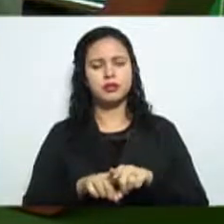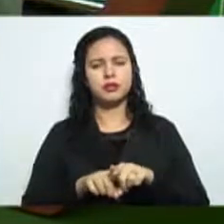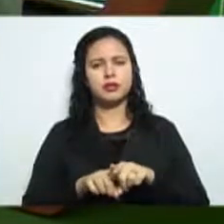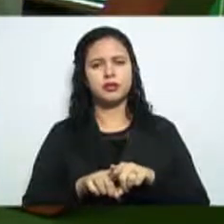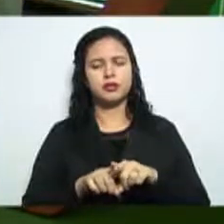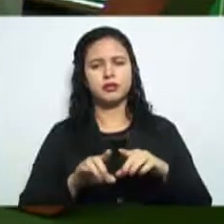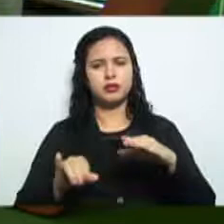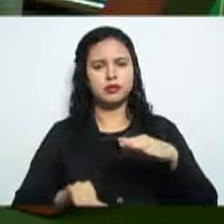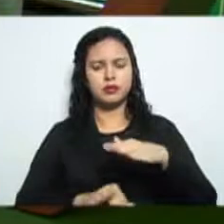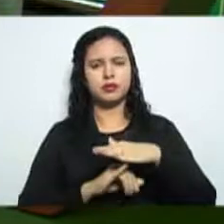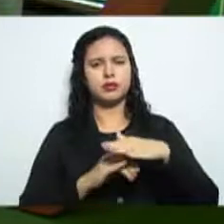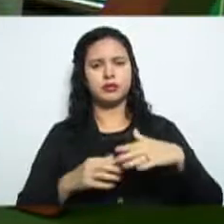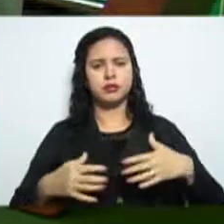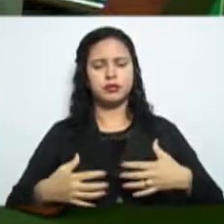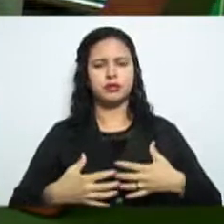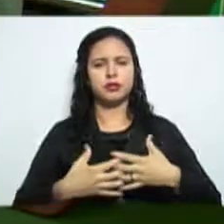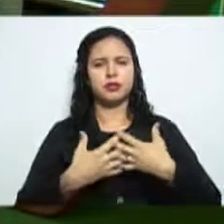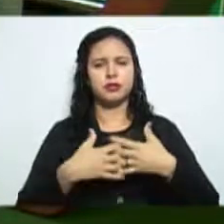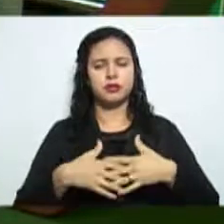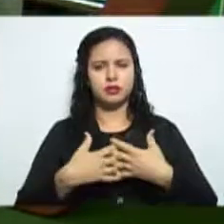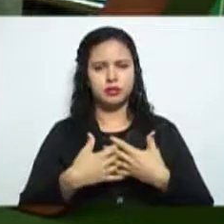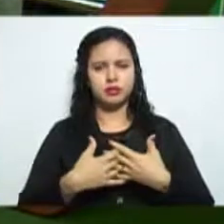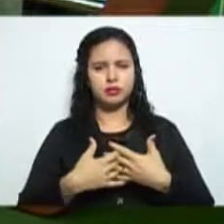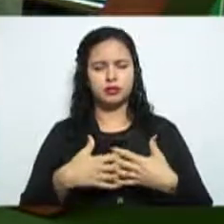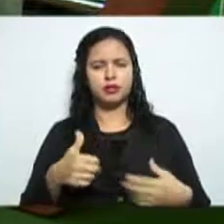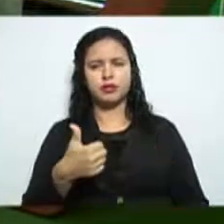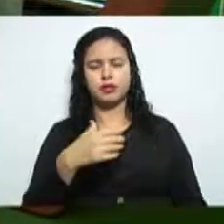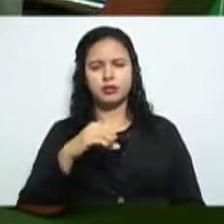10 anos, também é um exemplo, eu acho, de